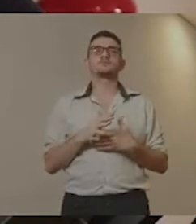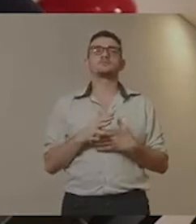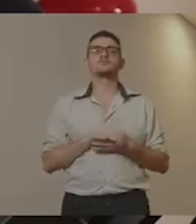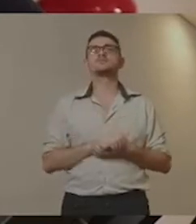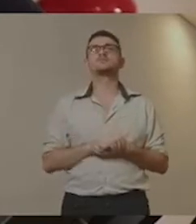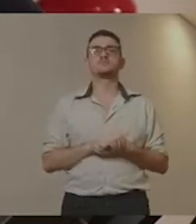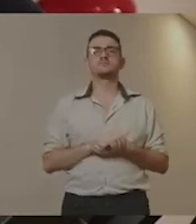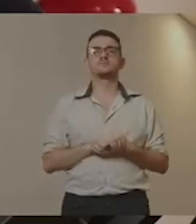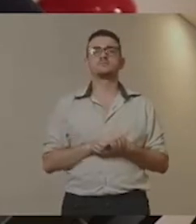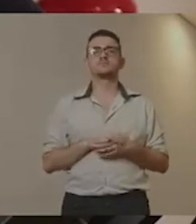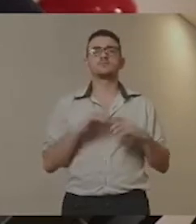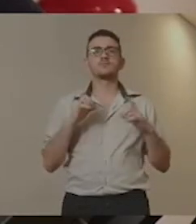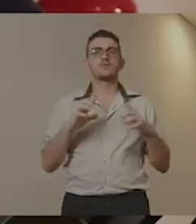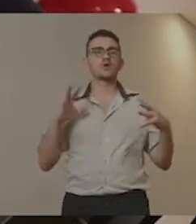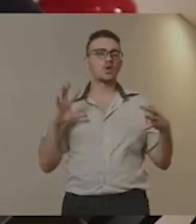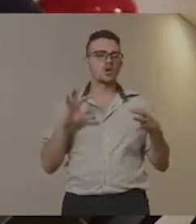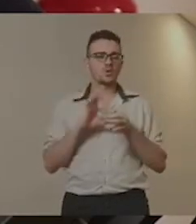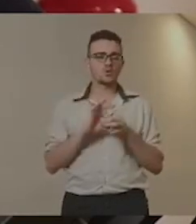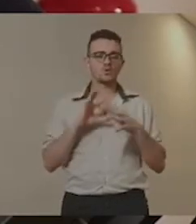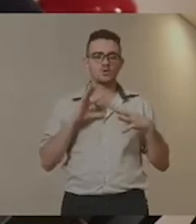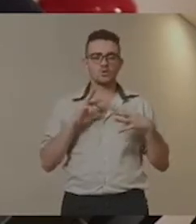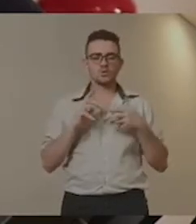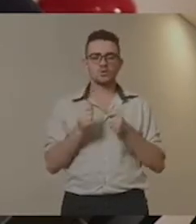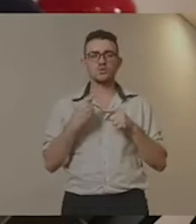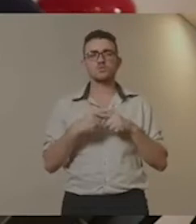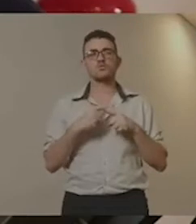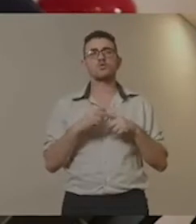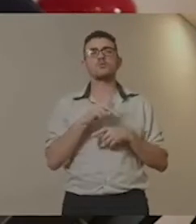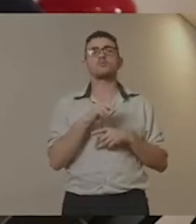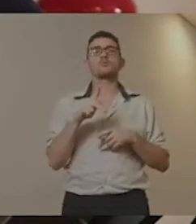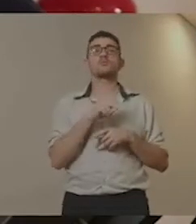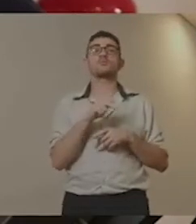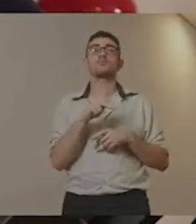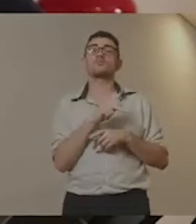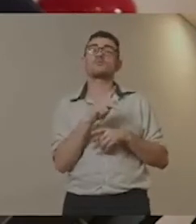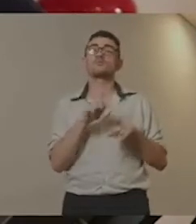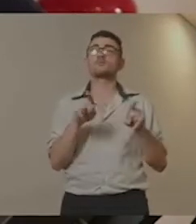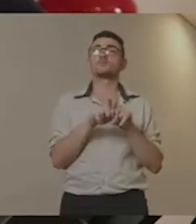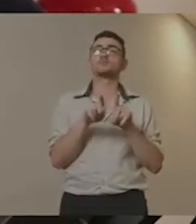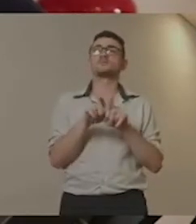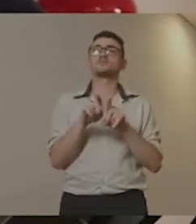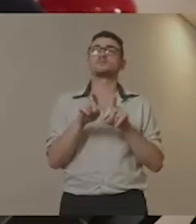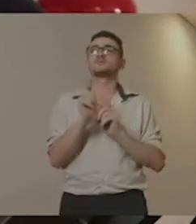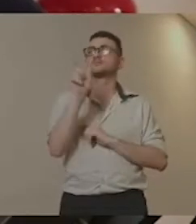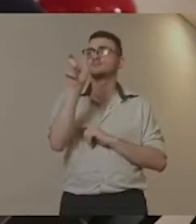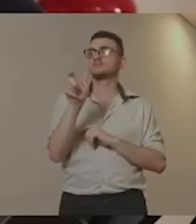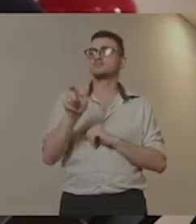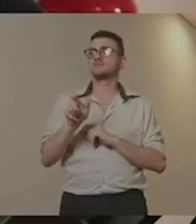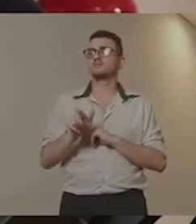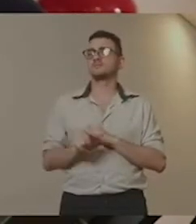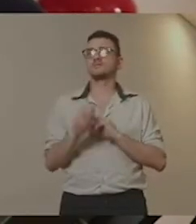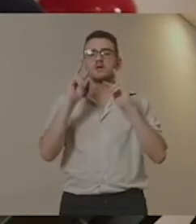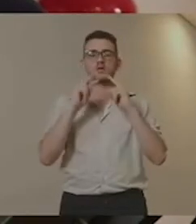Estamos todo mundo pertencente, porque também o professor, ele é uma pessoa, é um ser humano que tem